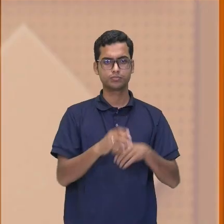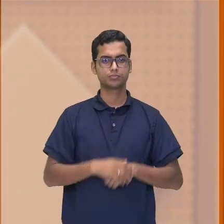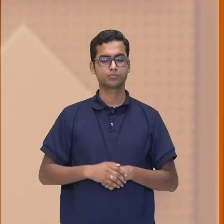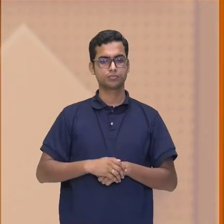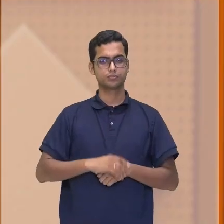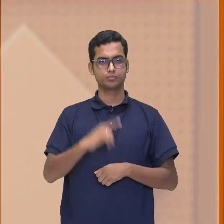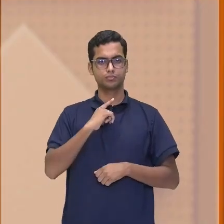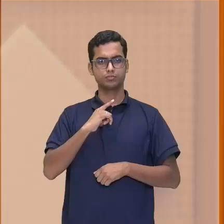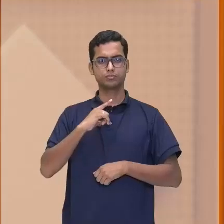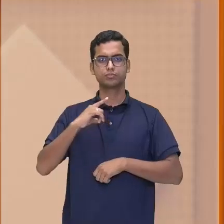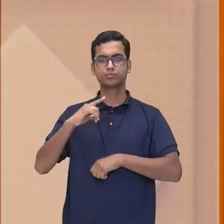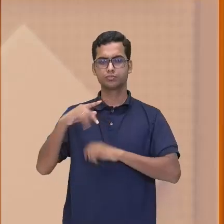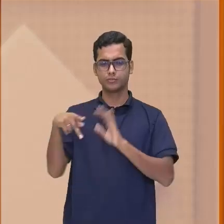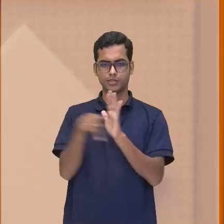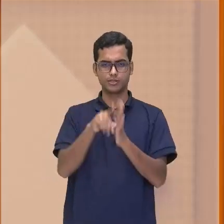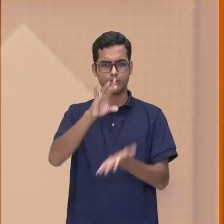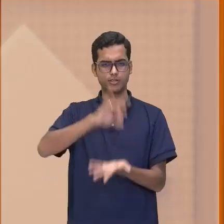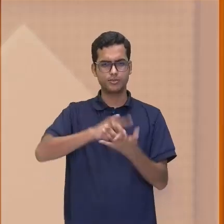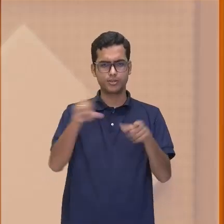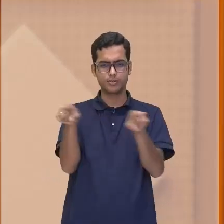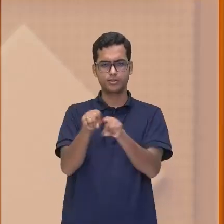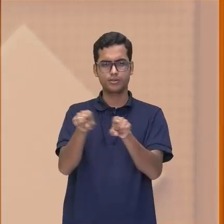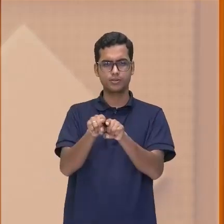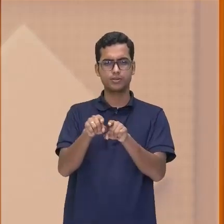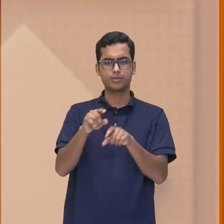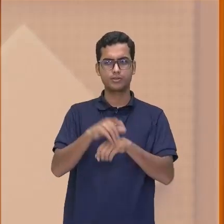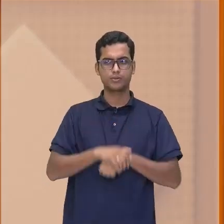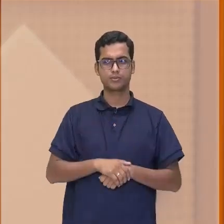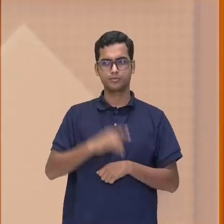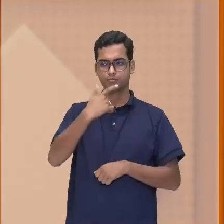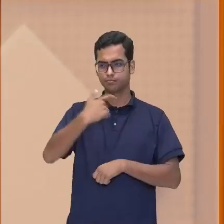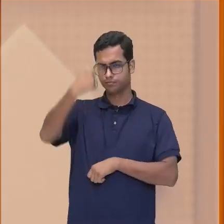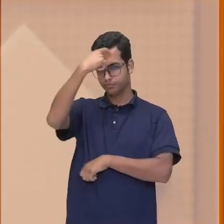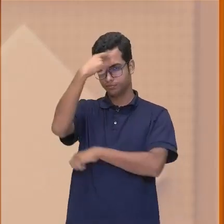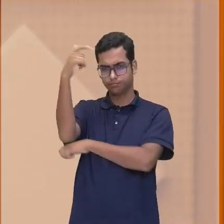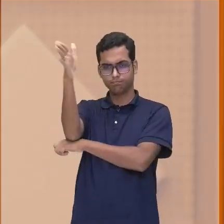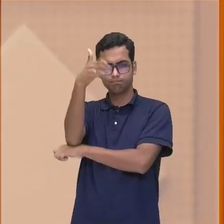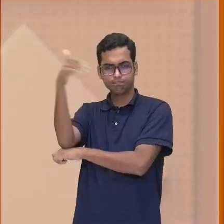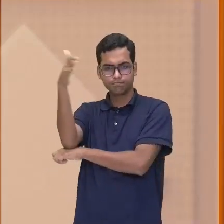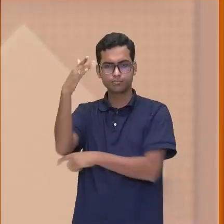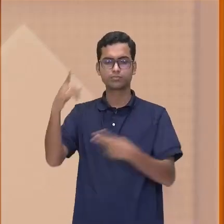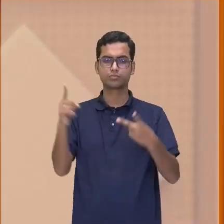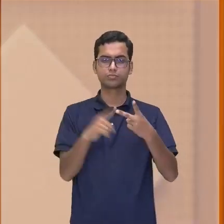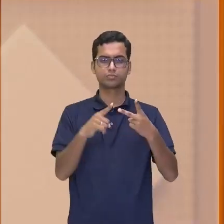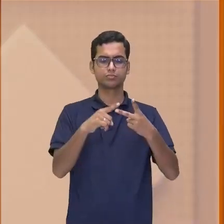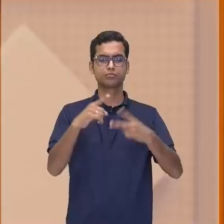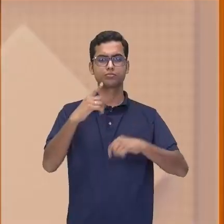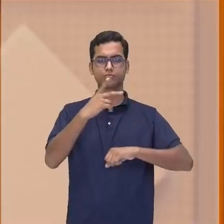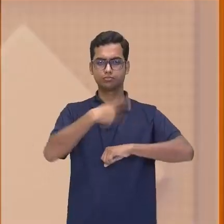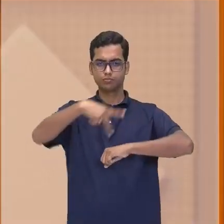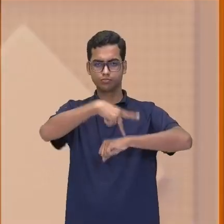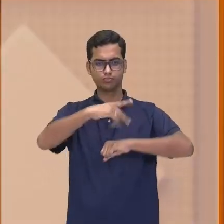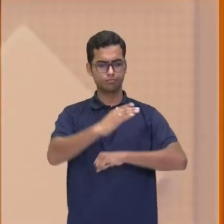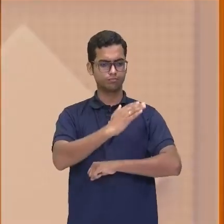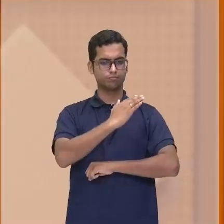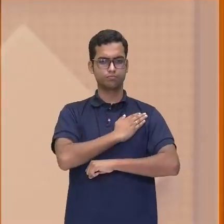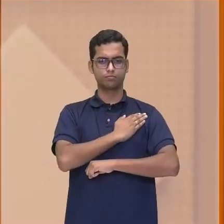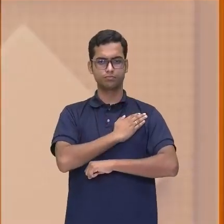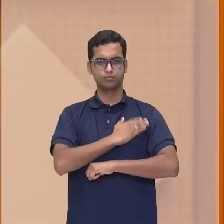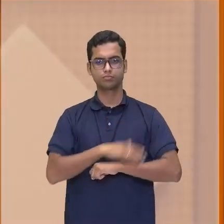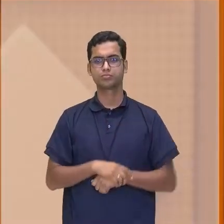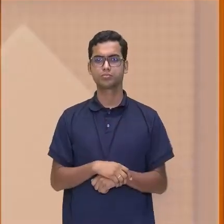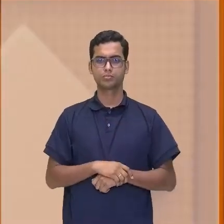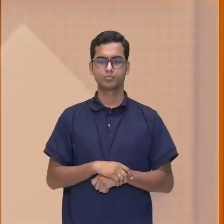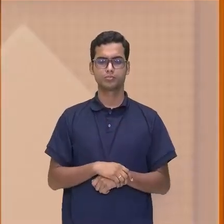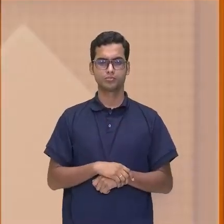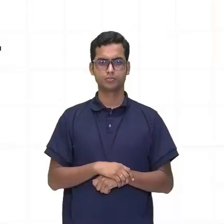patriotismo, e também vamos verificar o que os monarcas vão estabelecer. Qual é a função desse monarca? Bem, esse